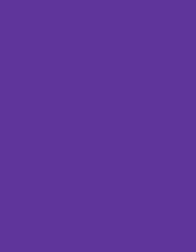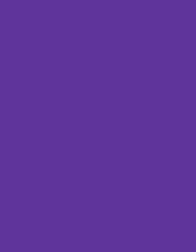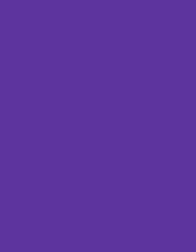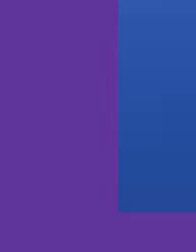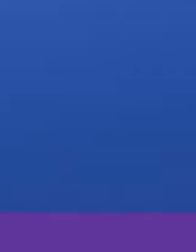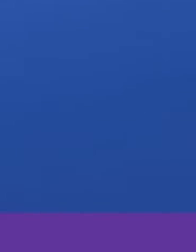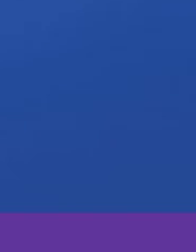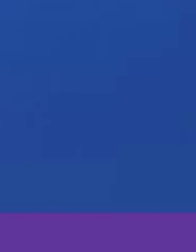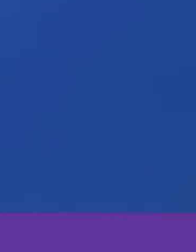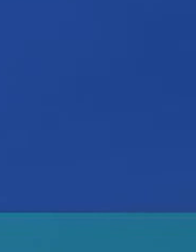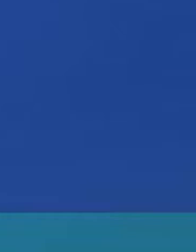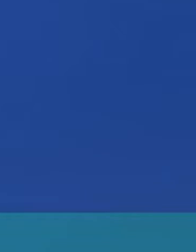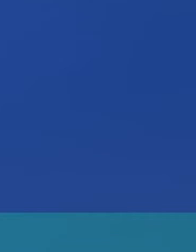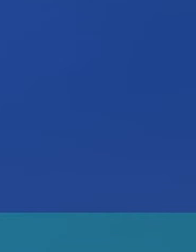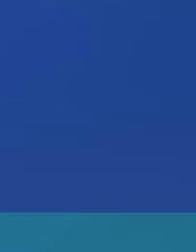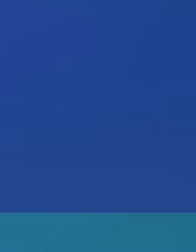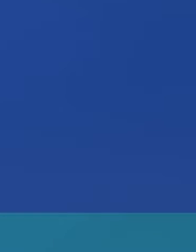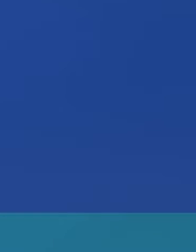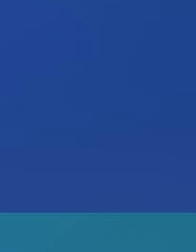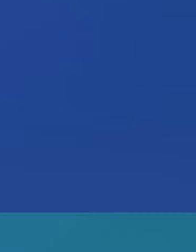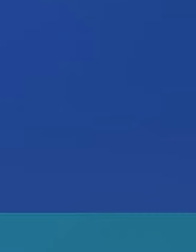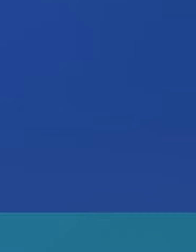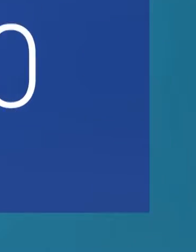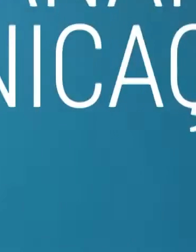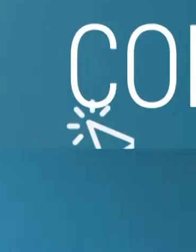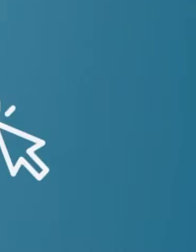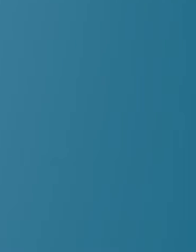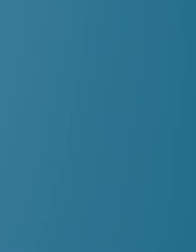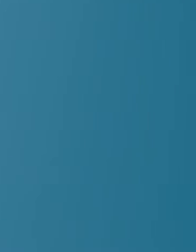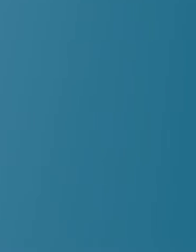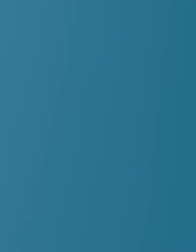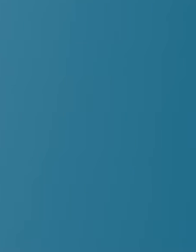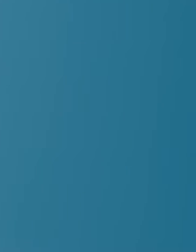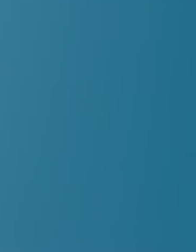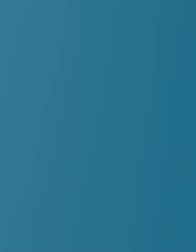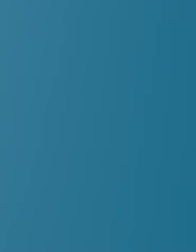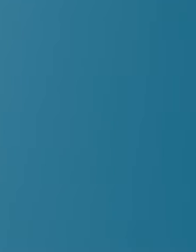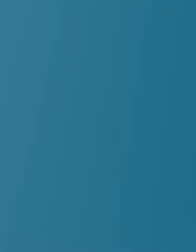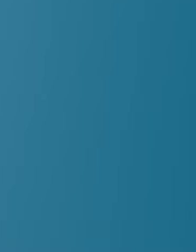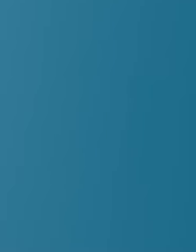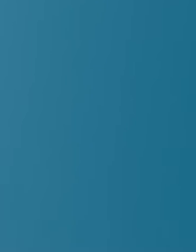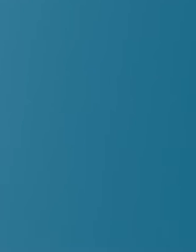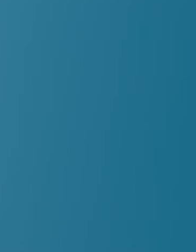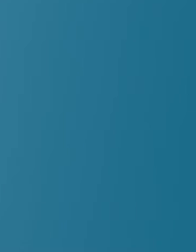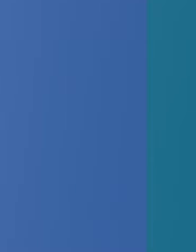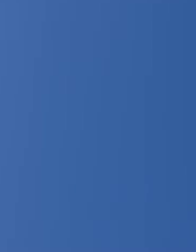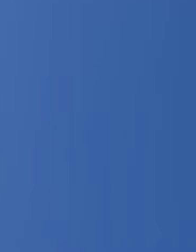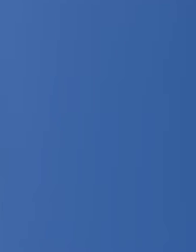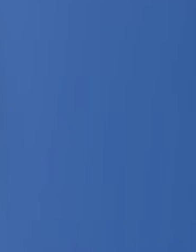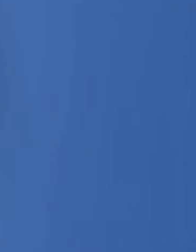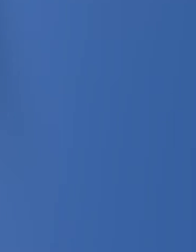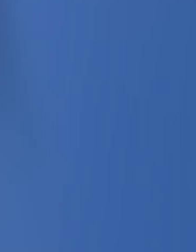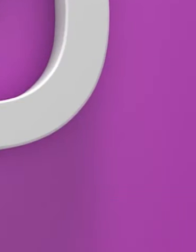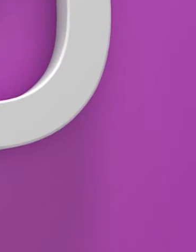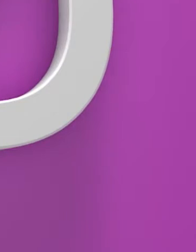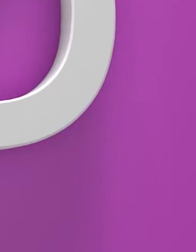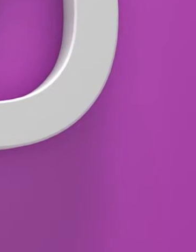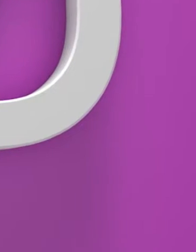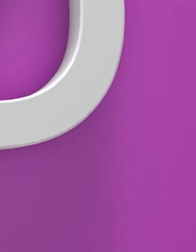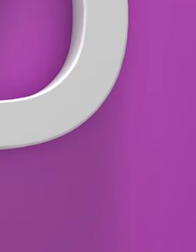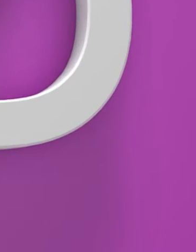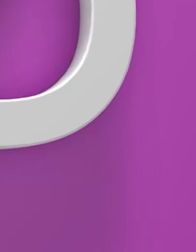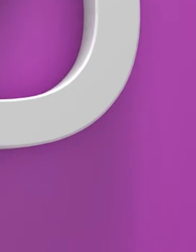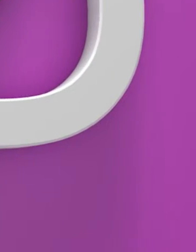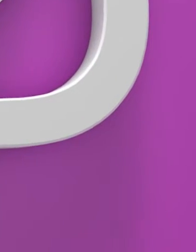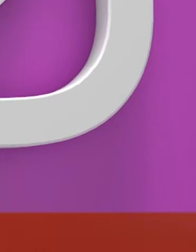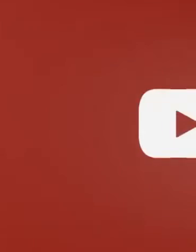temos vários canais de comunicação. Confira o que acontece na Câmara pelo site e pelas nossas redes sociais, como Facebook,